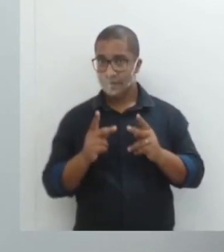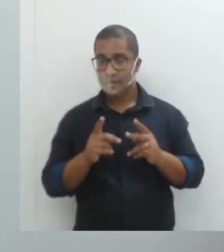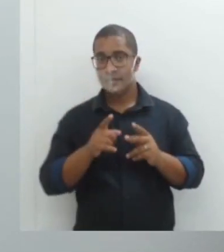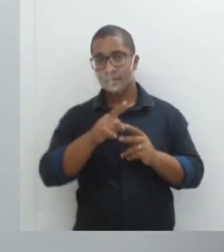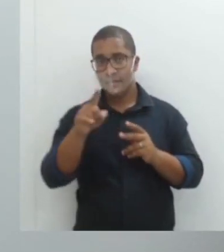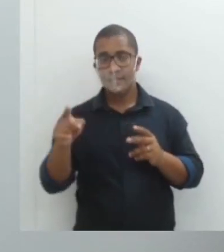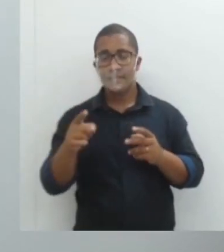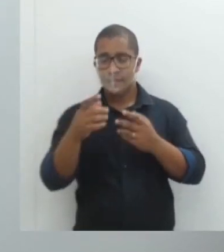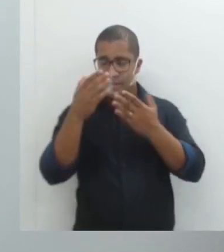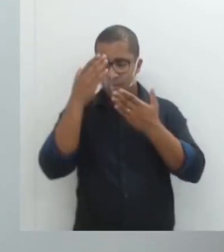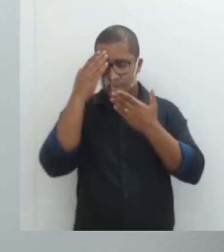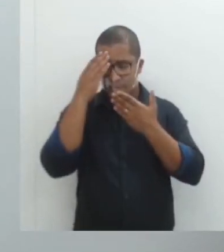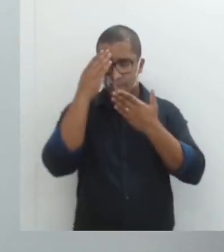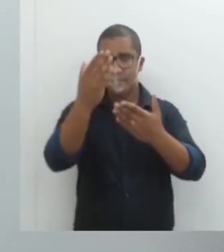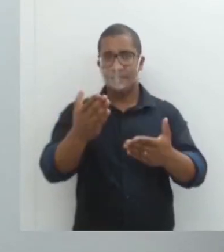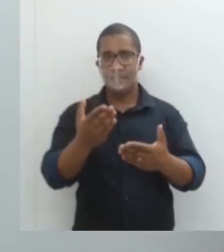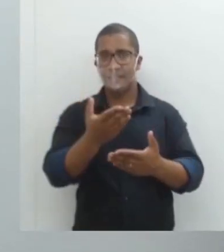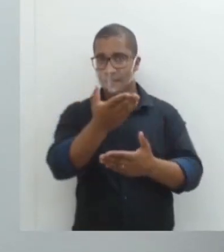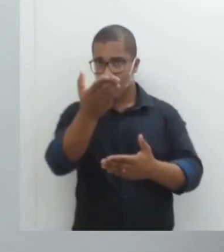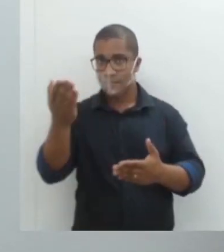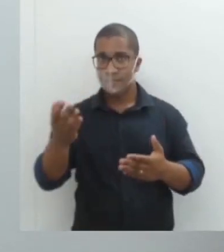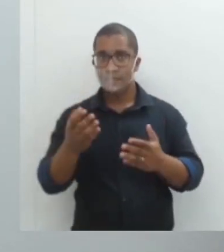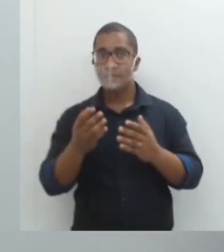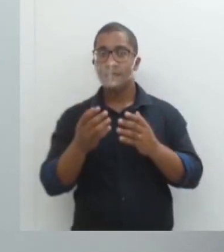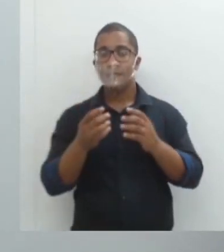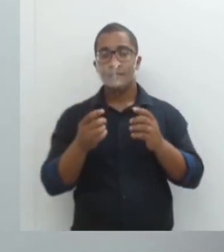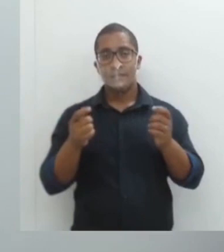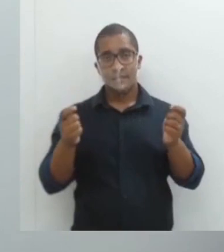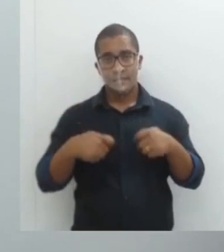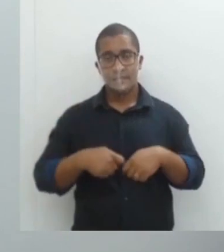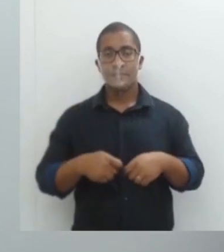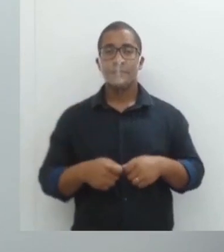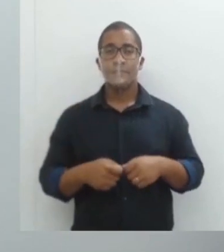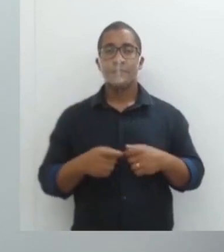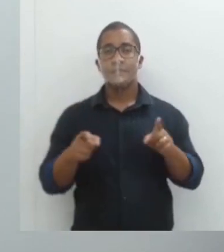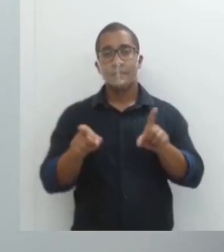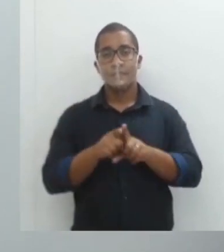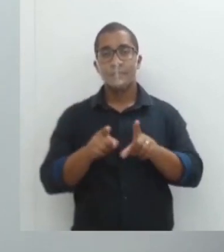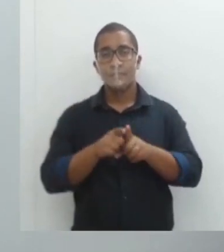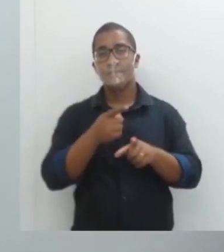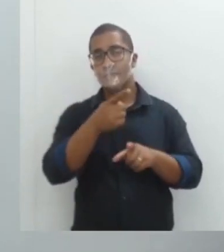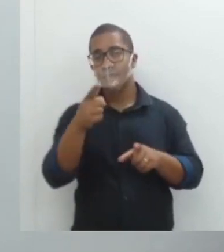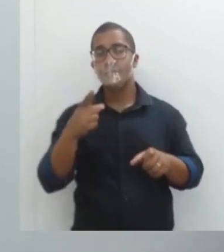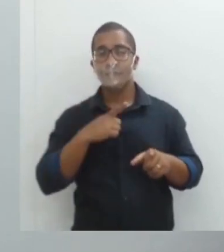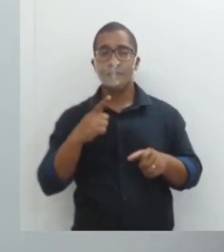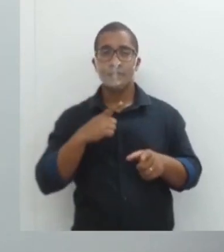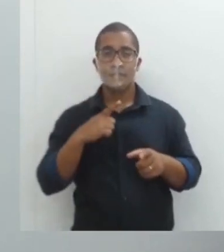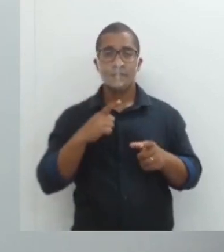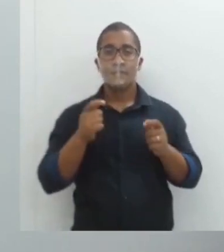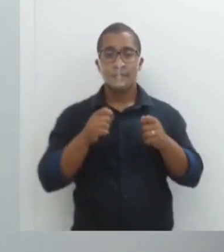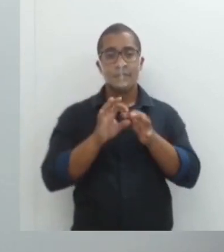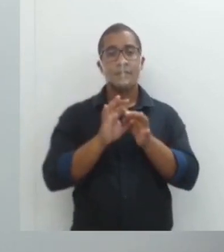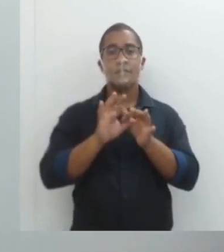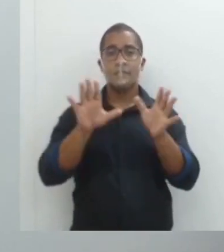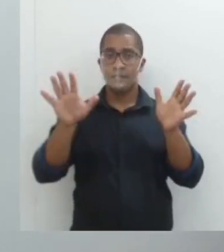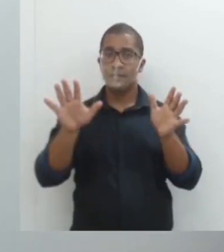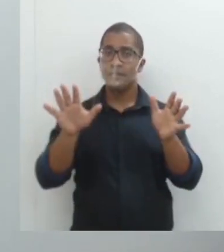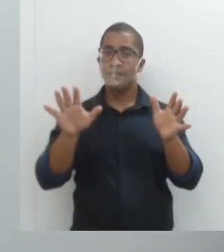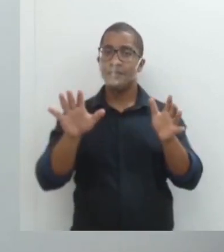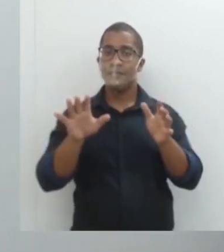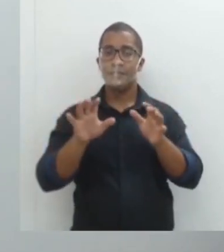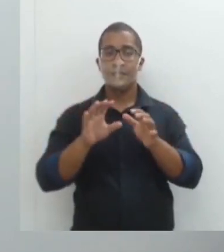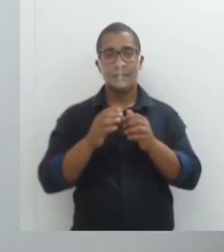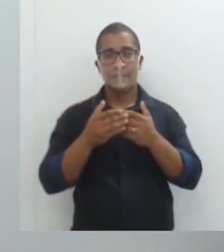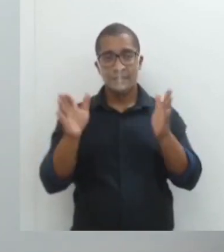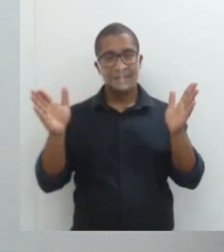meus sinceros agradecimentos e muito obrigado a todos vocês pela disponibilidade do acervo, tá bom?